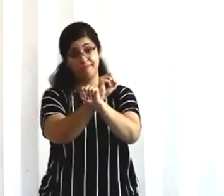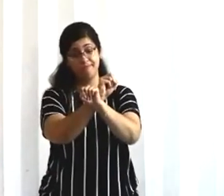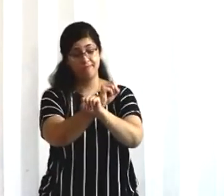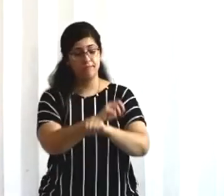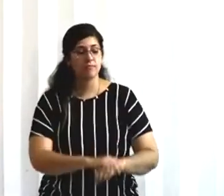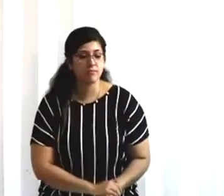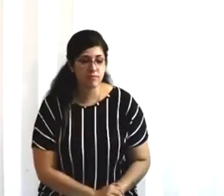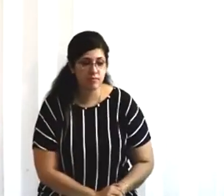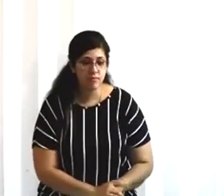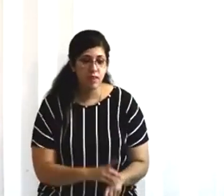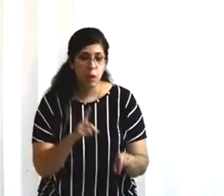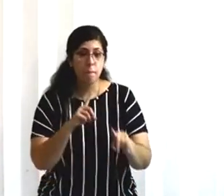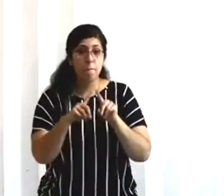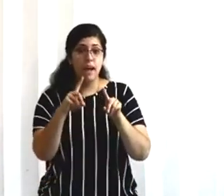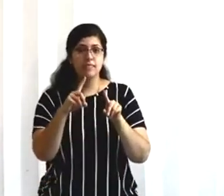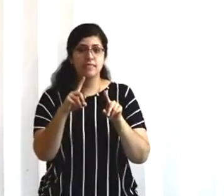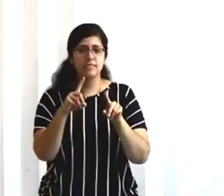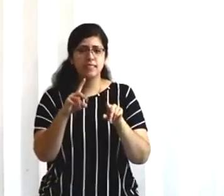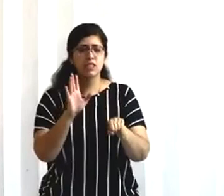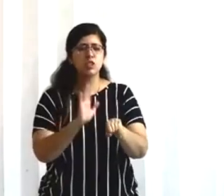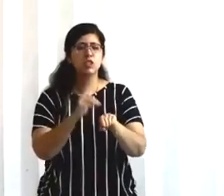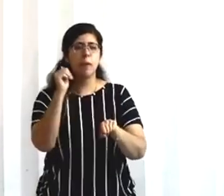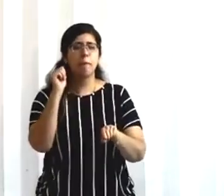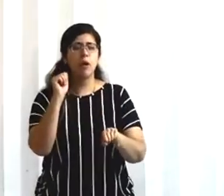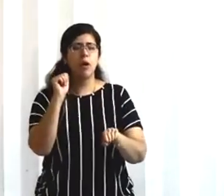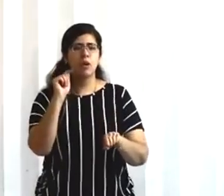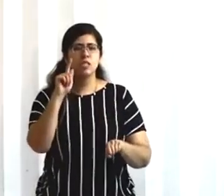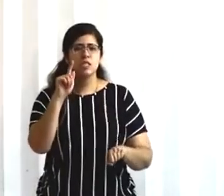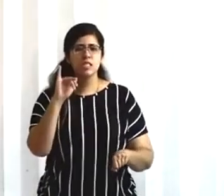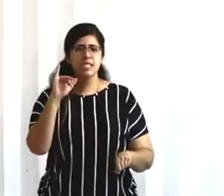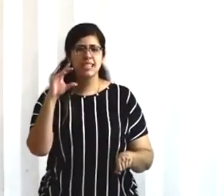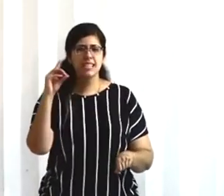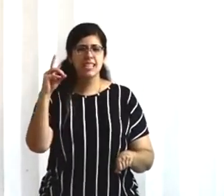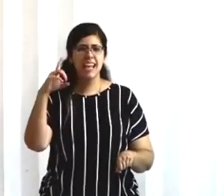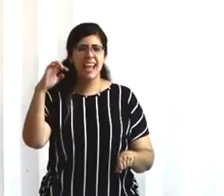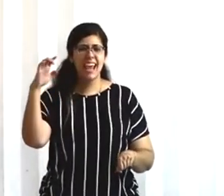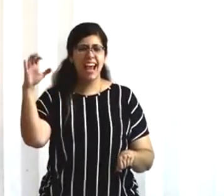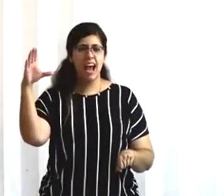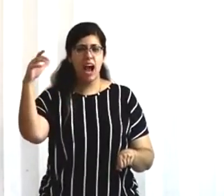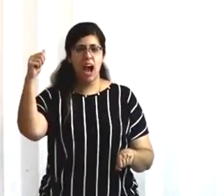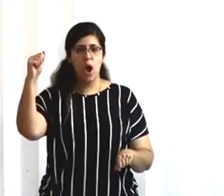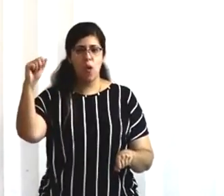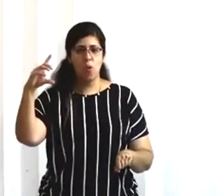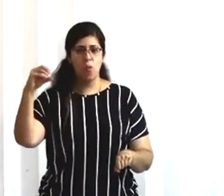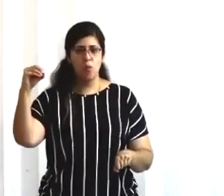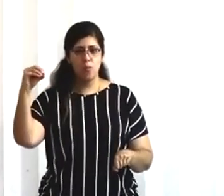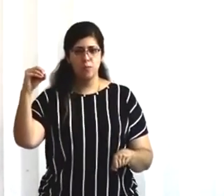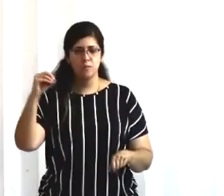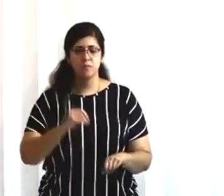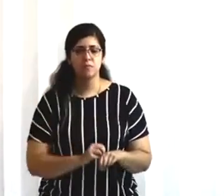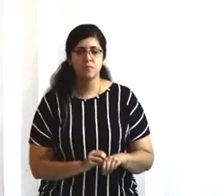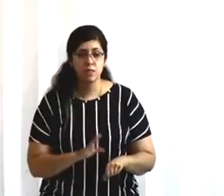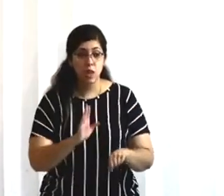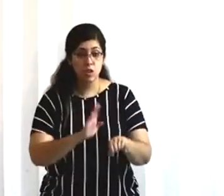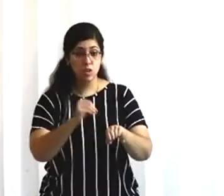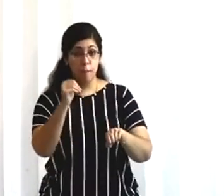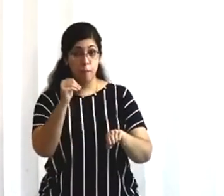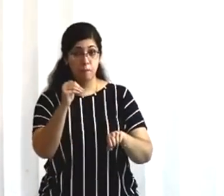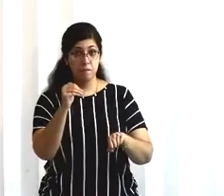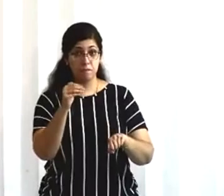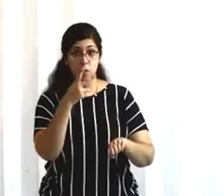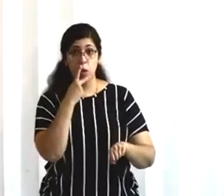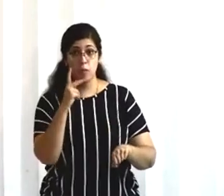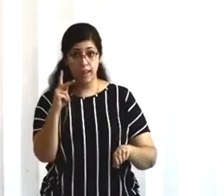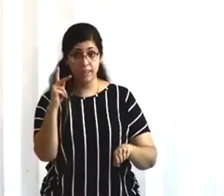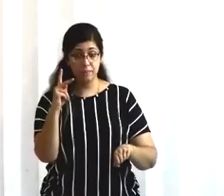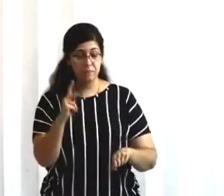levantou Gideão, e Gideão na sua fraqueza, e o povo na sua fraqueza, viu o tamanho do poder de Deus, quando Deus foi mandando